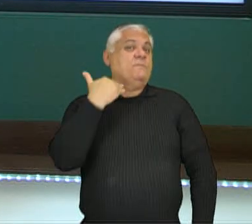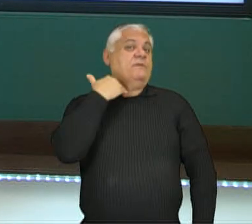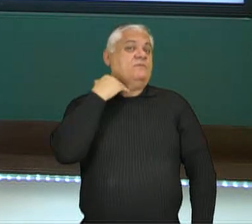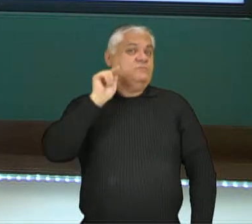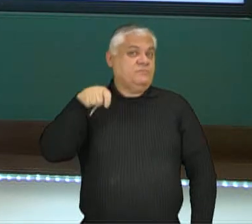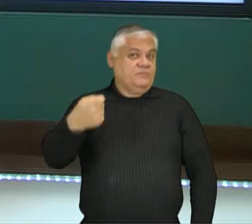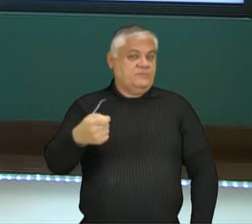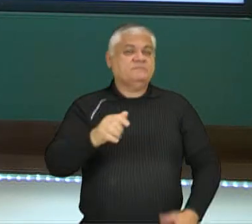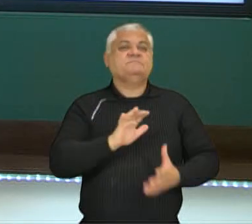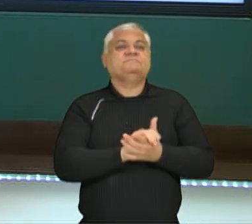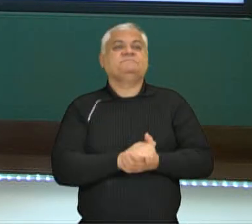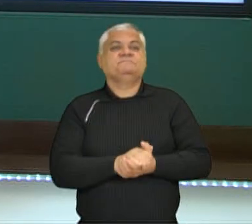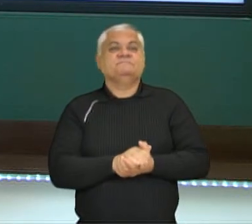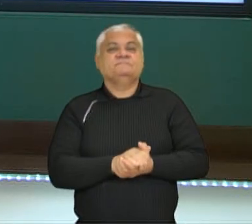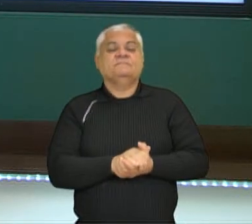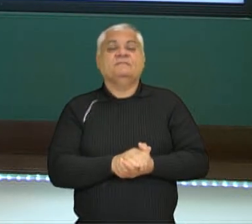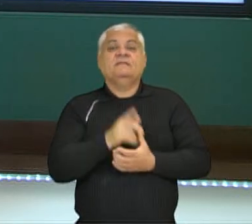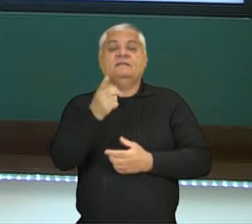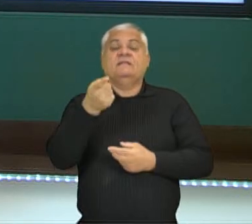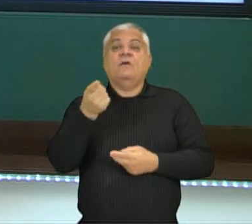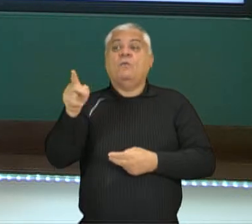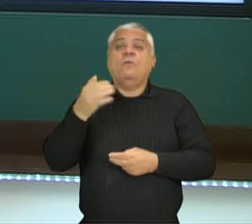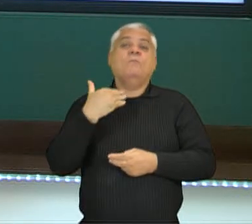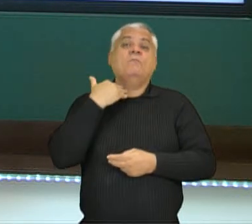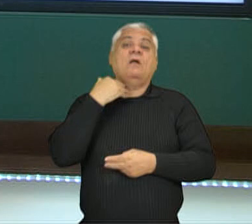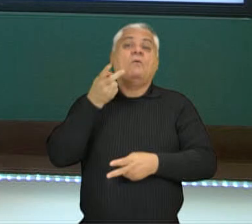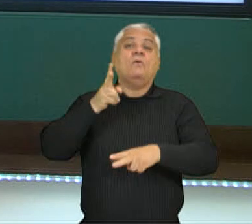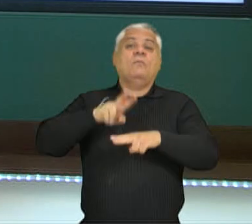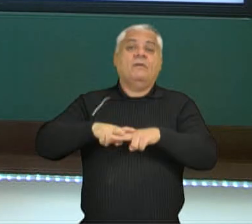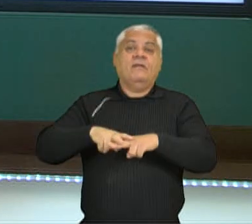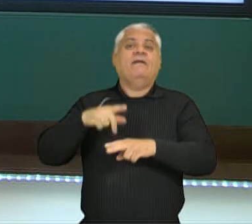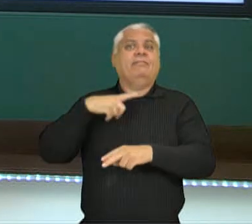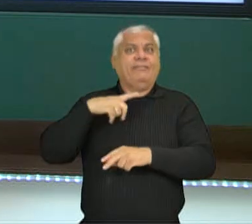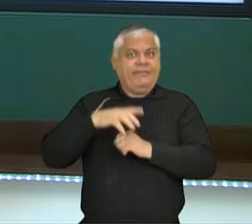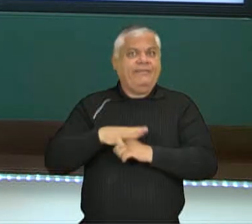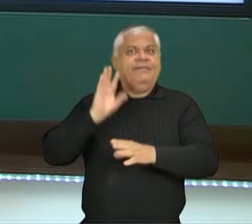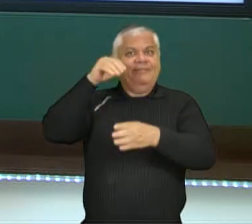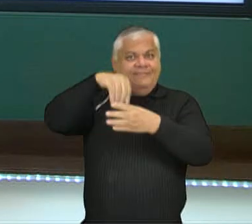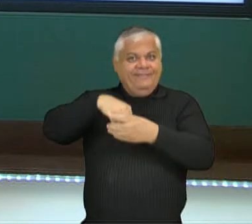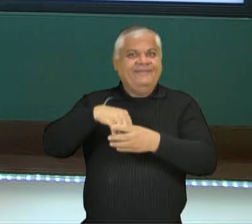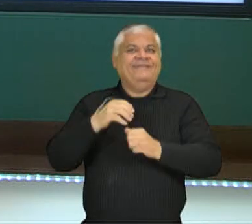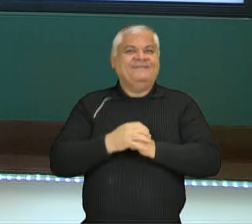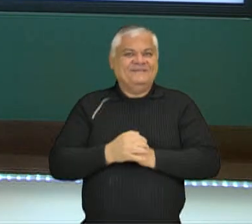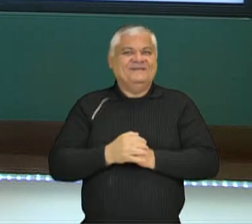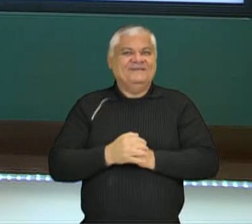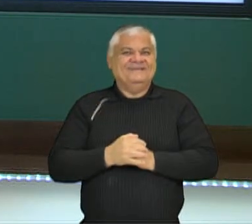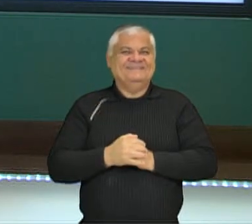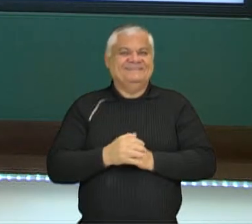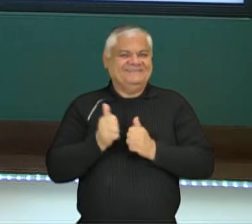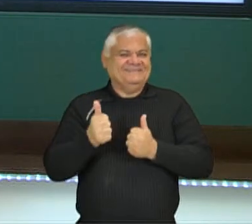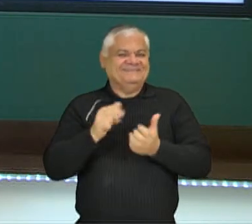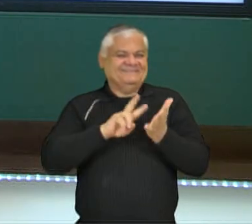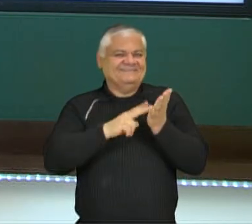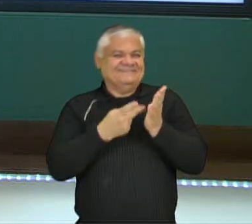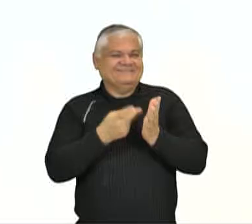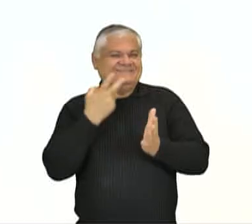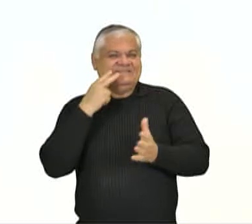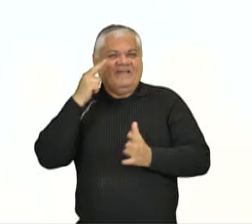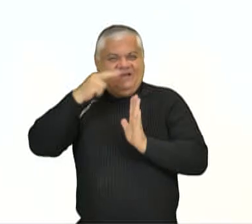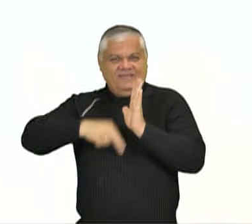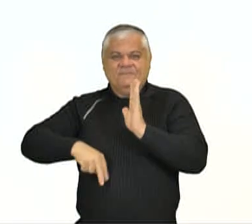ok? Então, o banco da prisão. Talvez mais ou menos essa seria a tradução. Bora ler? É bem interessante. Vamos